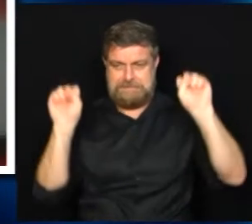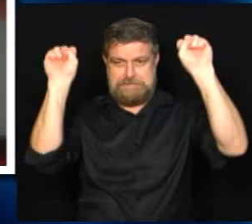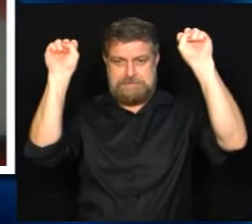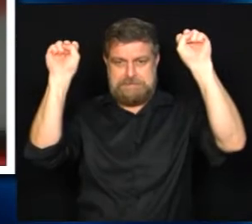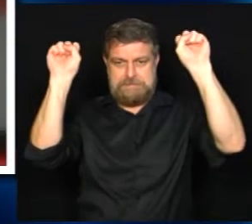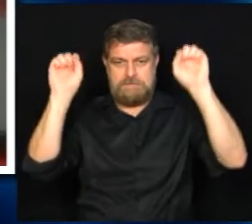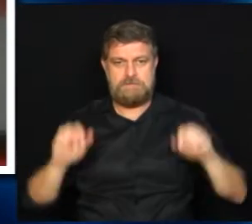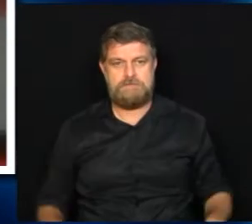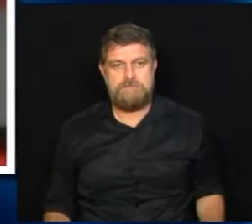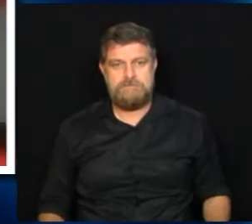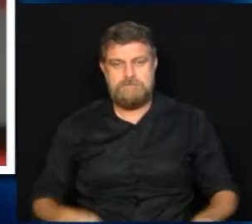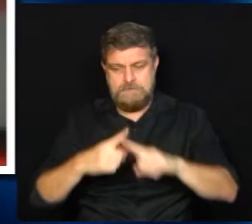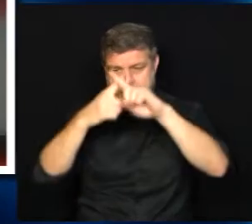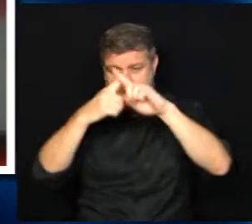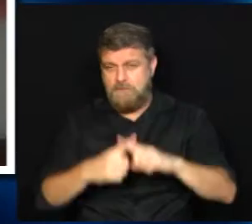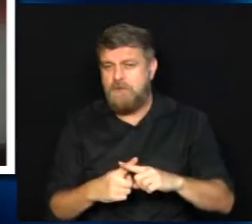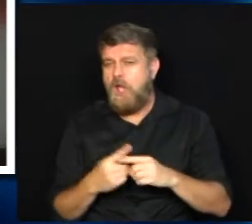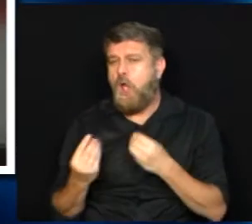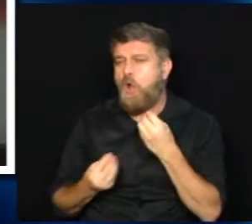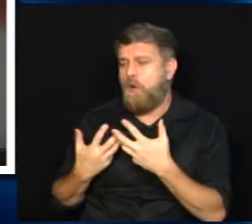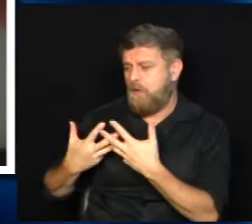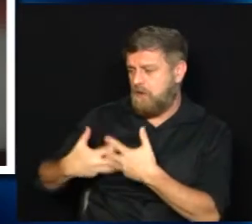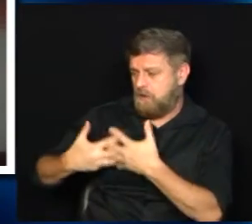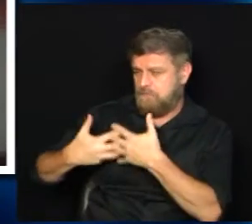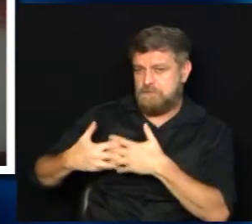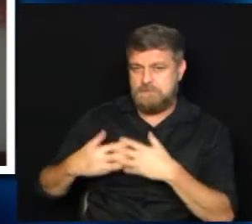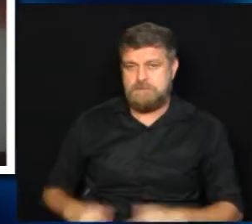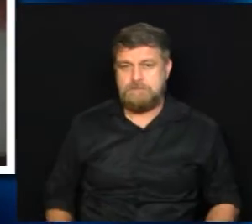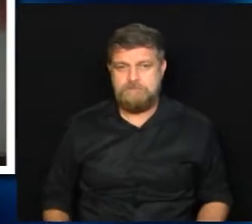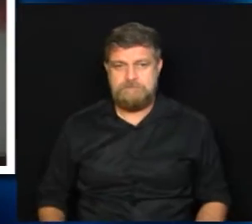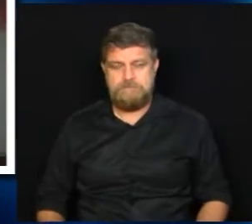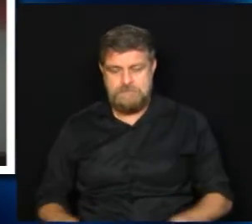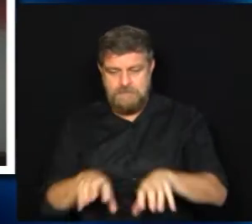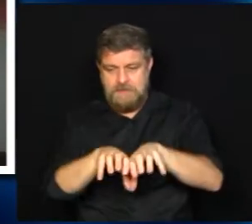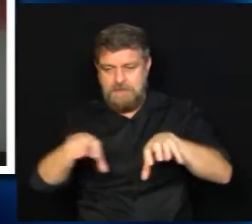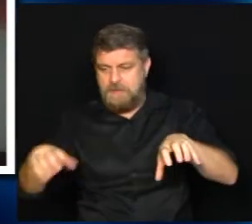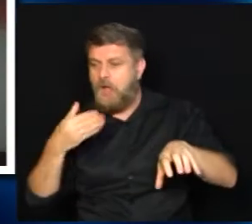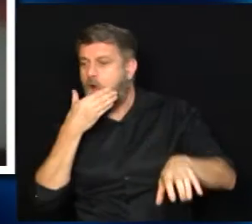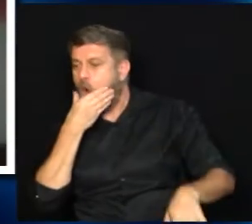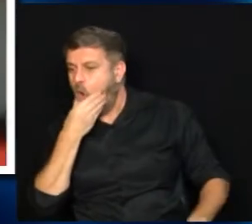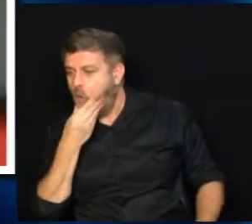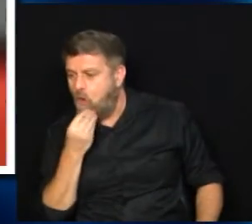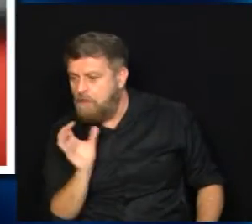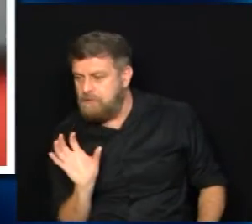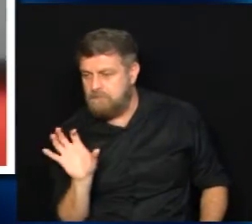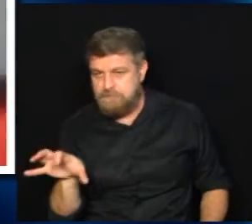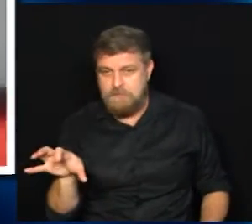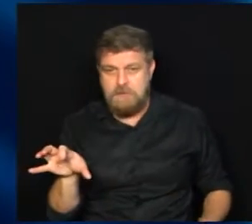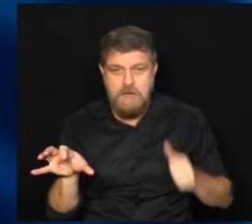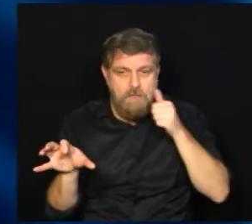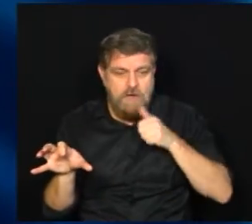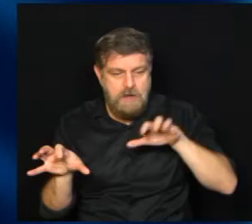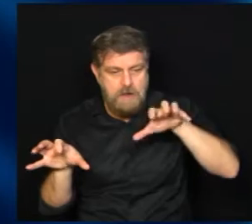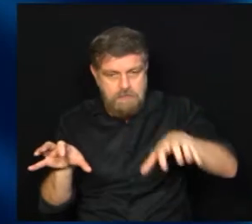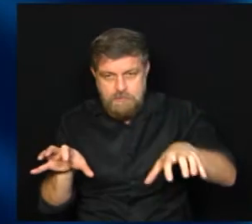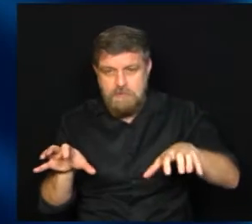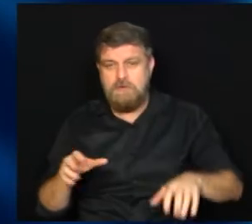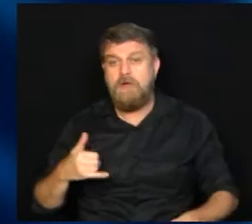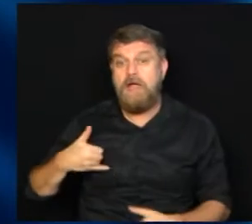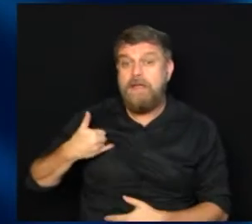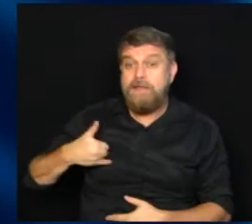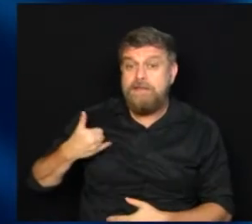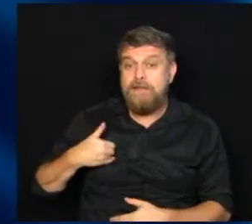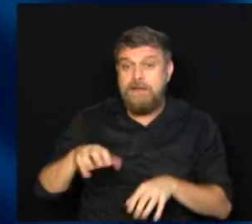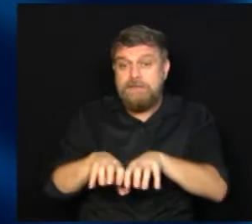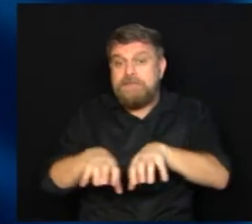numa competição, como que funciona? Ele é separado por sexo, então homens e mulheres, por idade, é